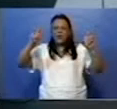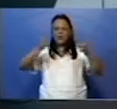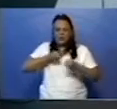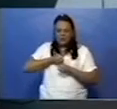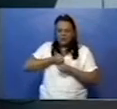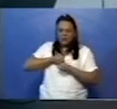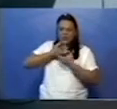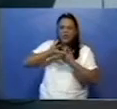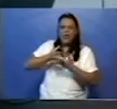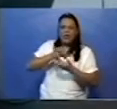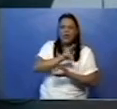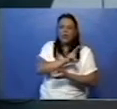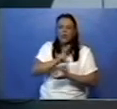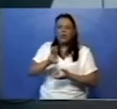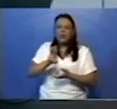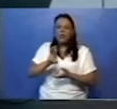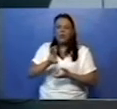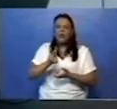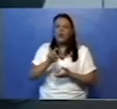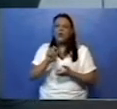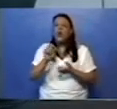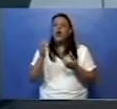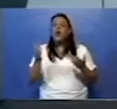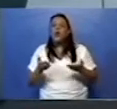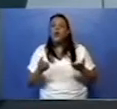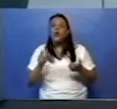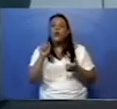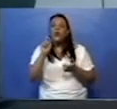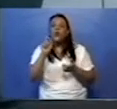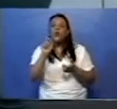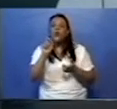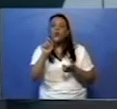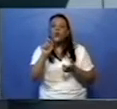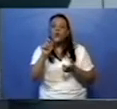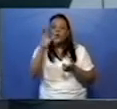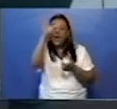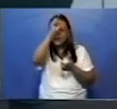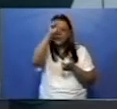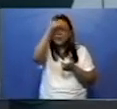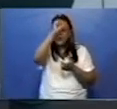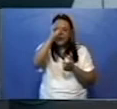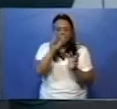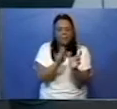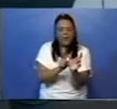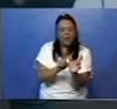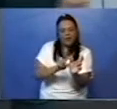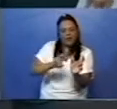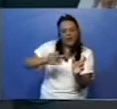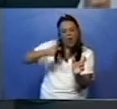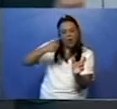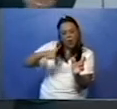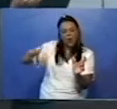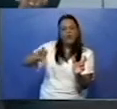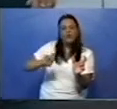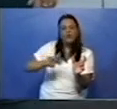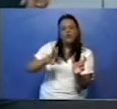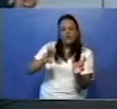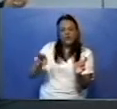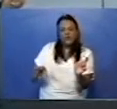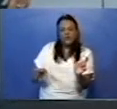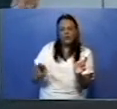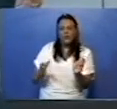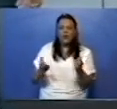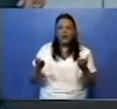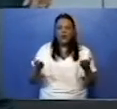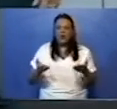nominal. Mas hoje, dentro do sintagma nominal, nós vamos trabalhar as outras palavras. Então, vamos lá. Hoje a